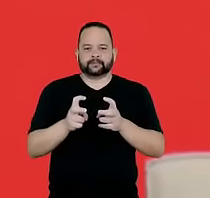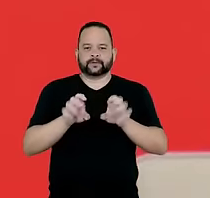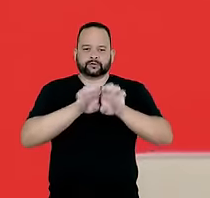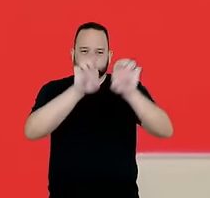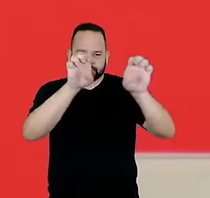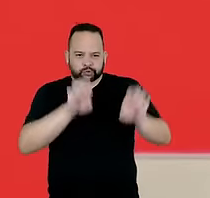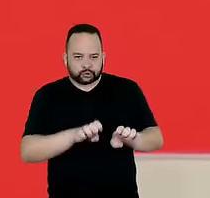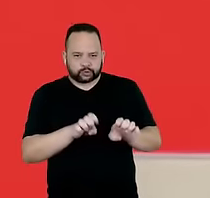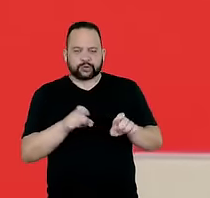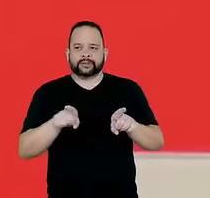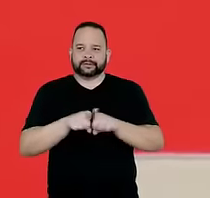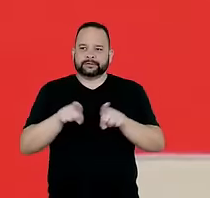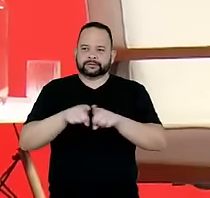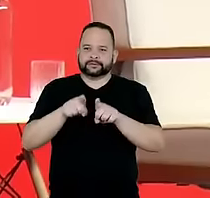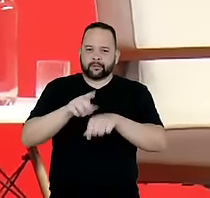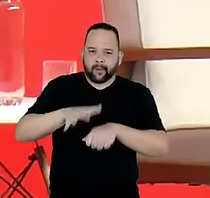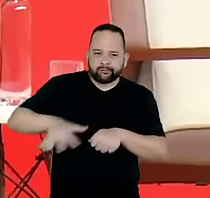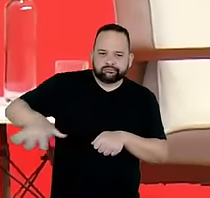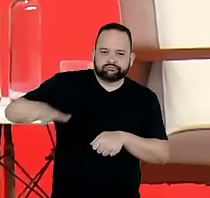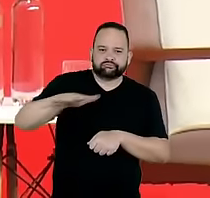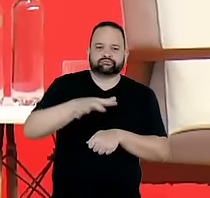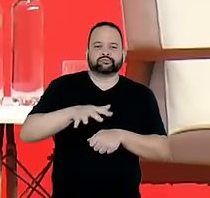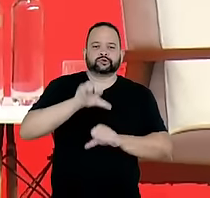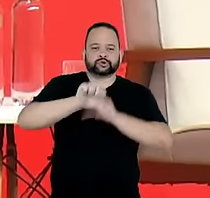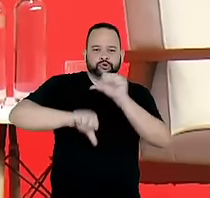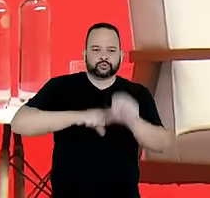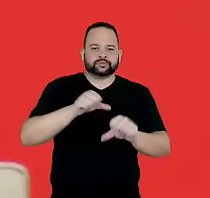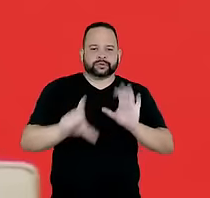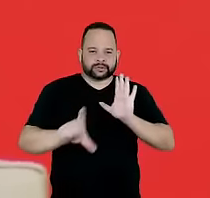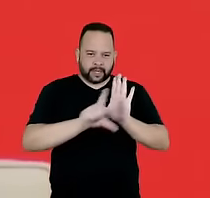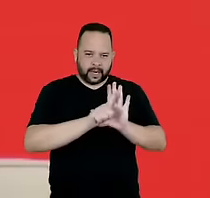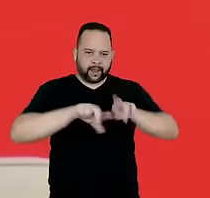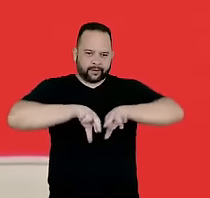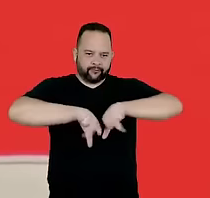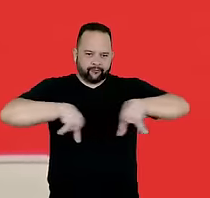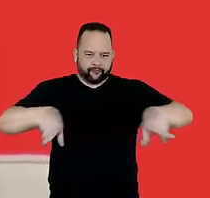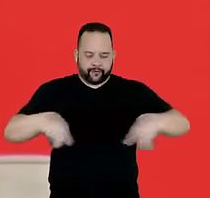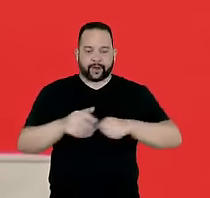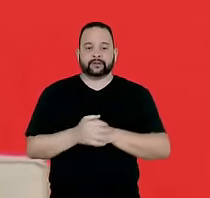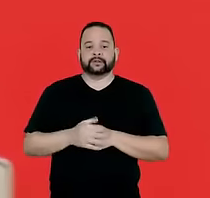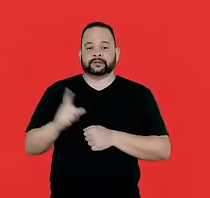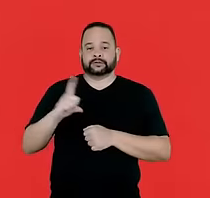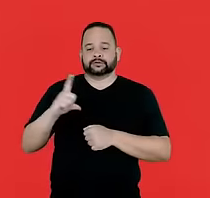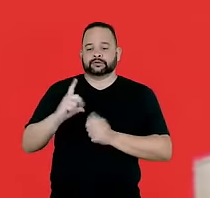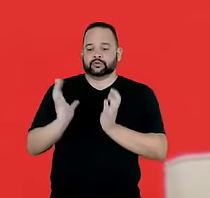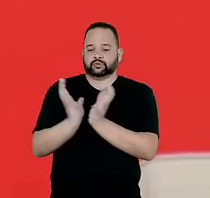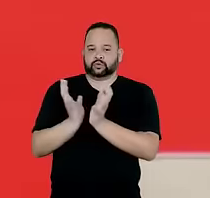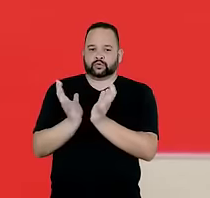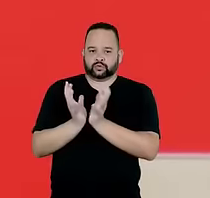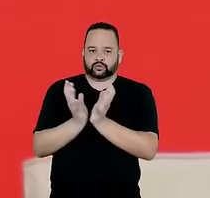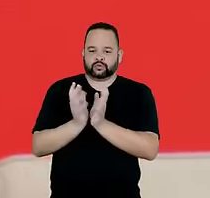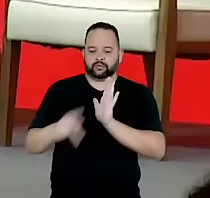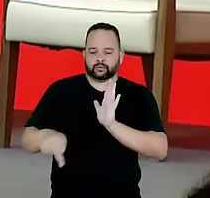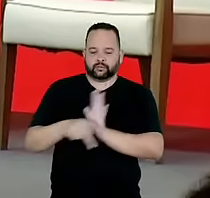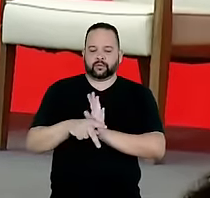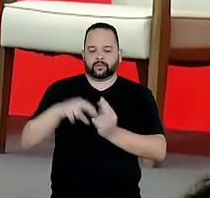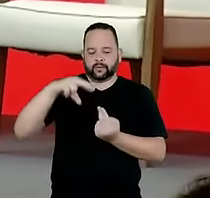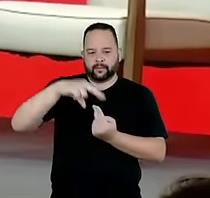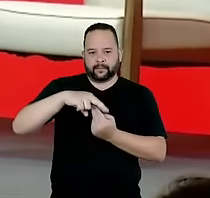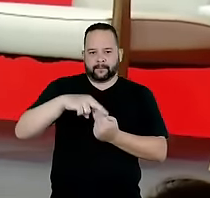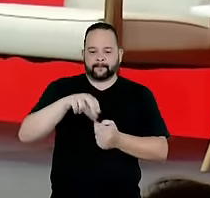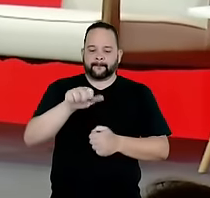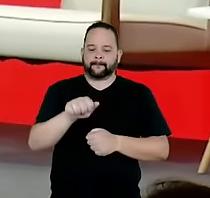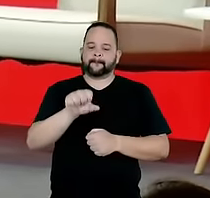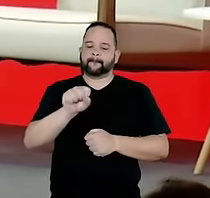de mudanças legais e é nosso time de investimento né a nossa equipe da Bradesco asset vai falar um pouco do cenário